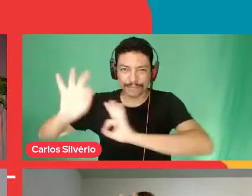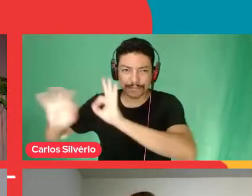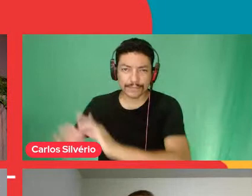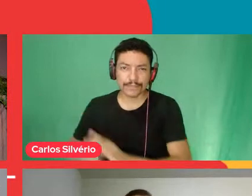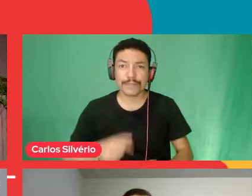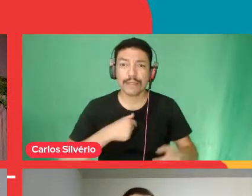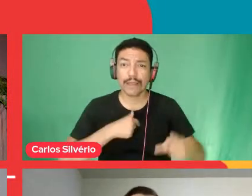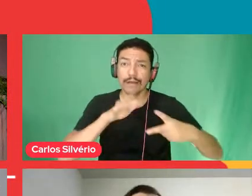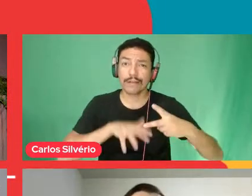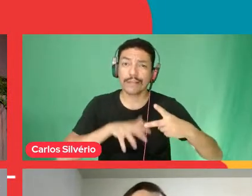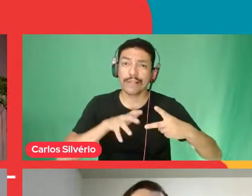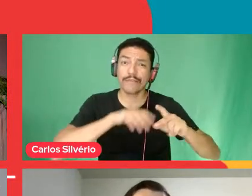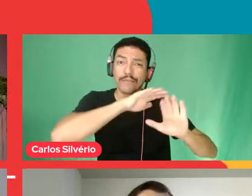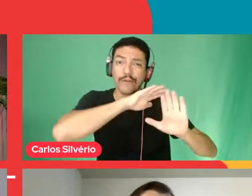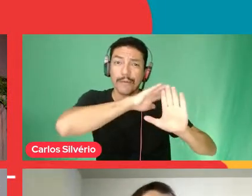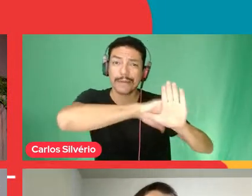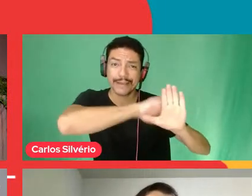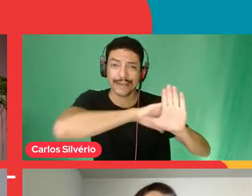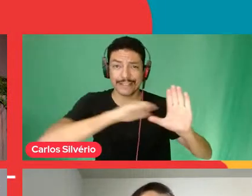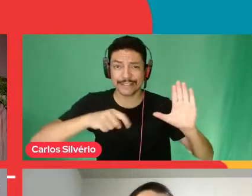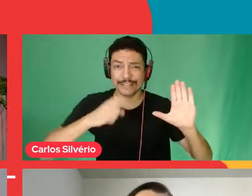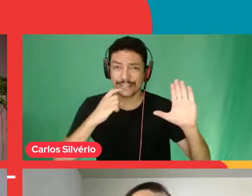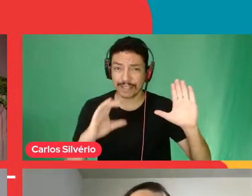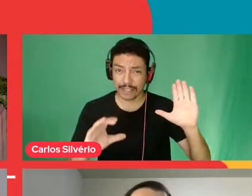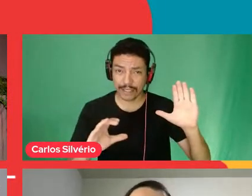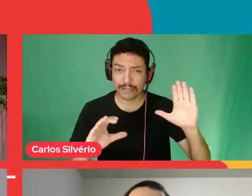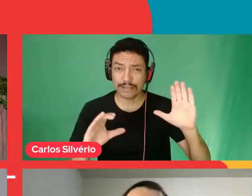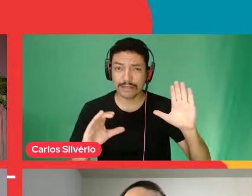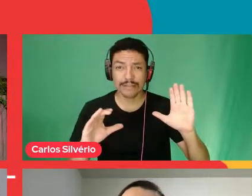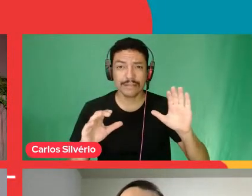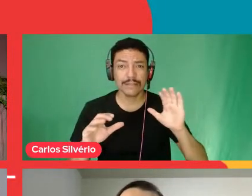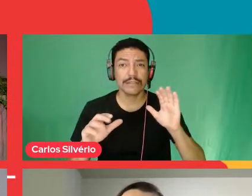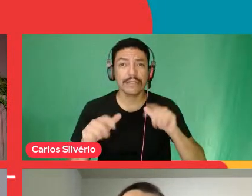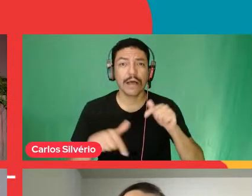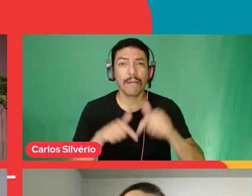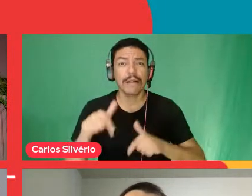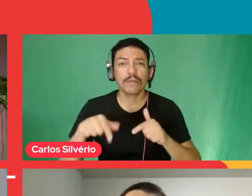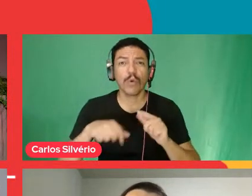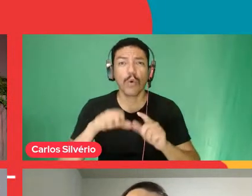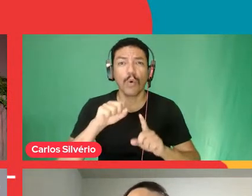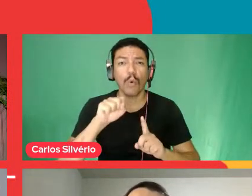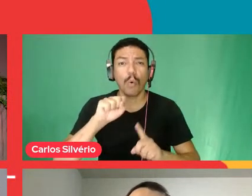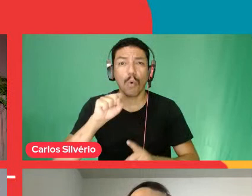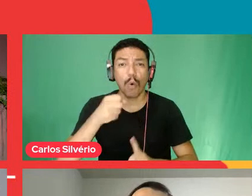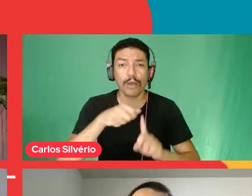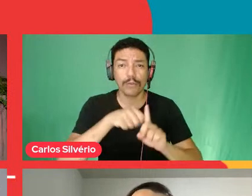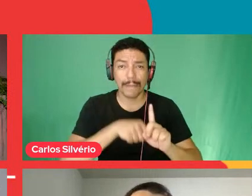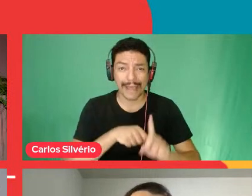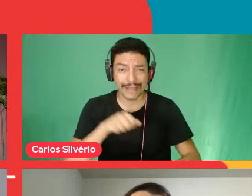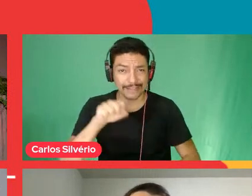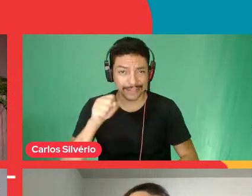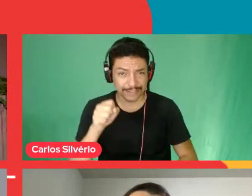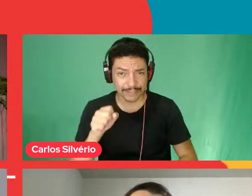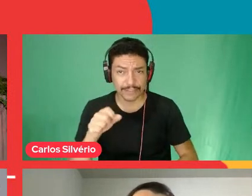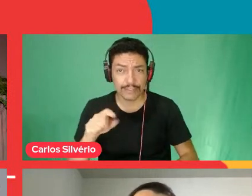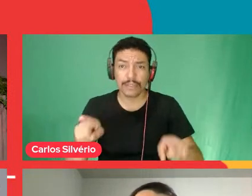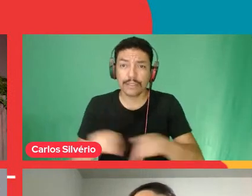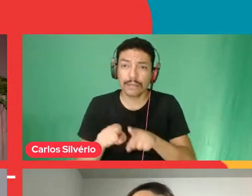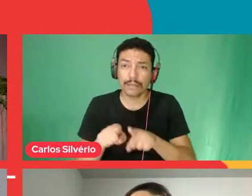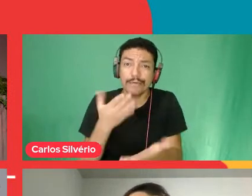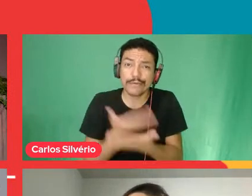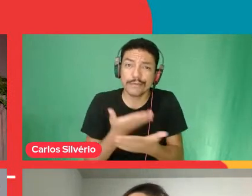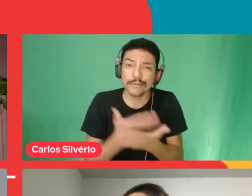desenvolvedora back-end aqui na CIT. Eu já estou aqui tem 8 meses, estou indo para o 9º. Eu também sou estudante de engenharia